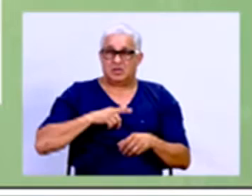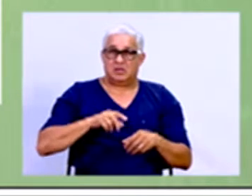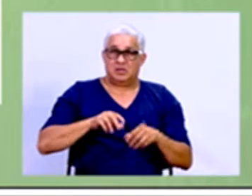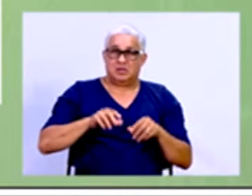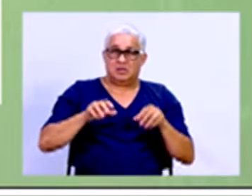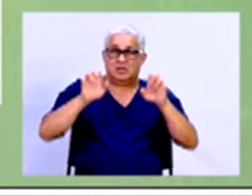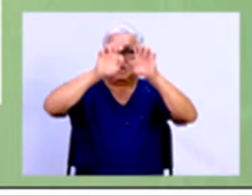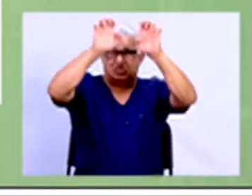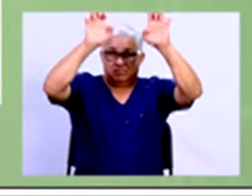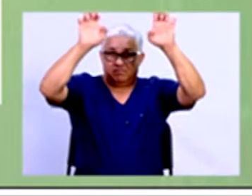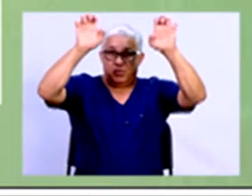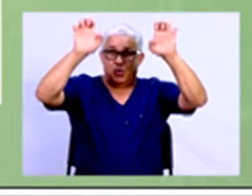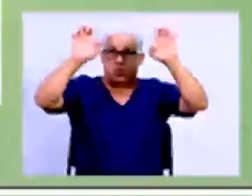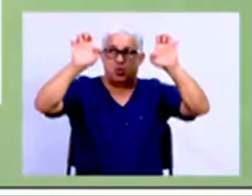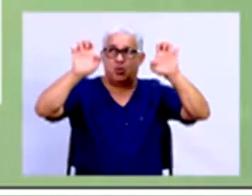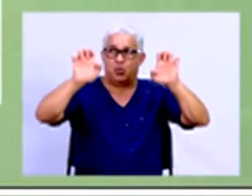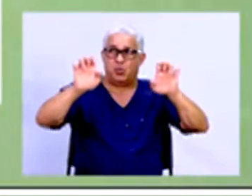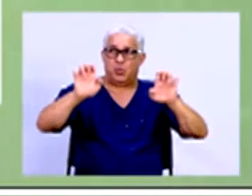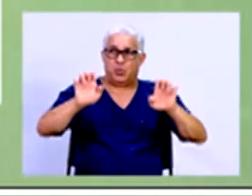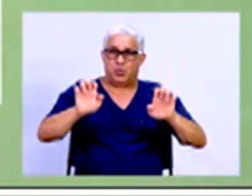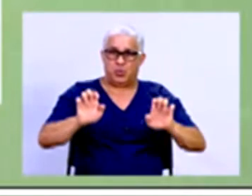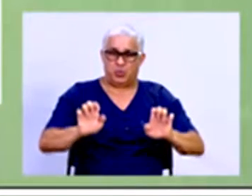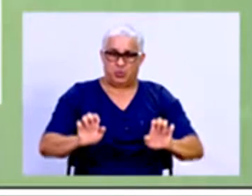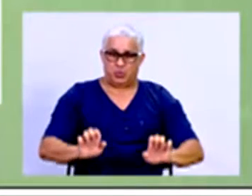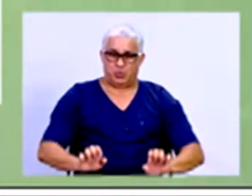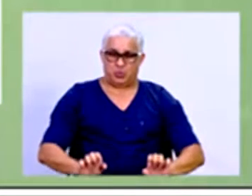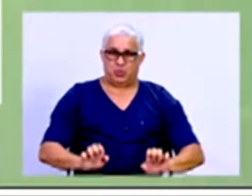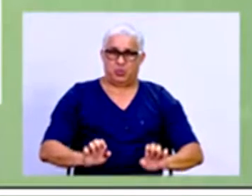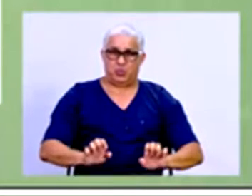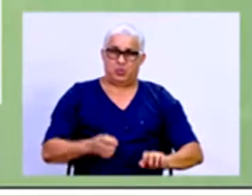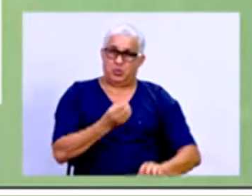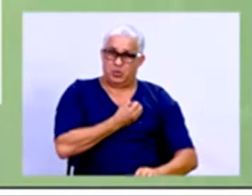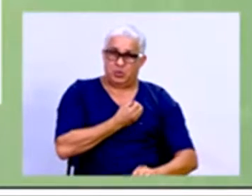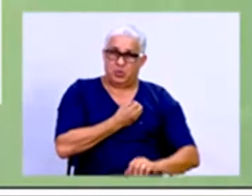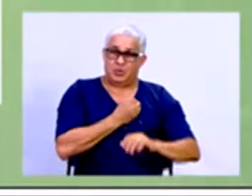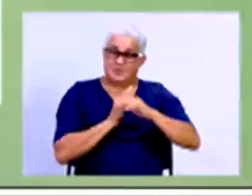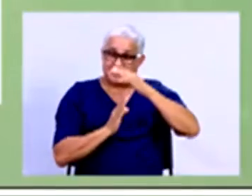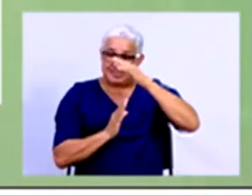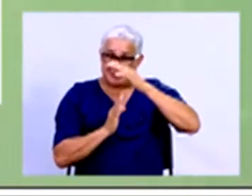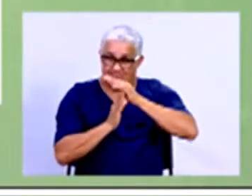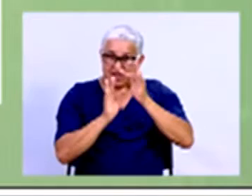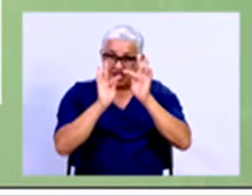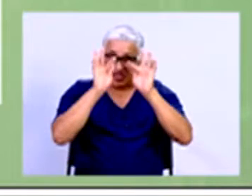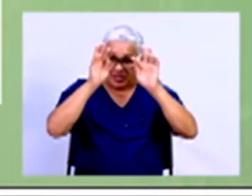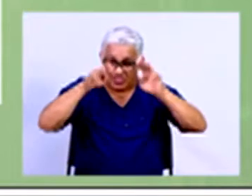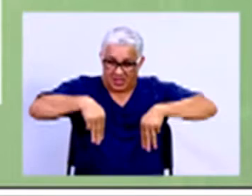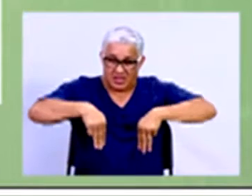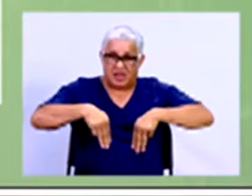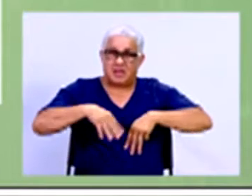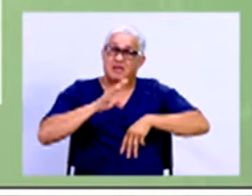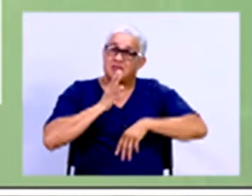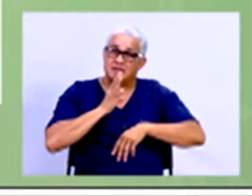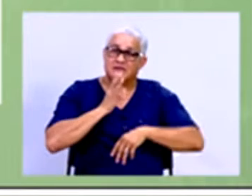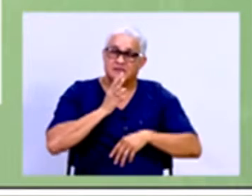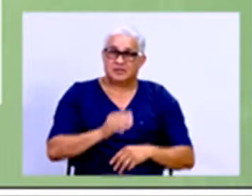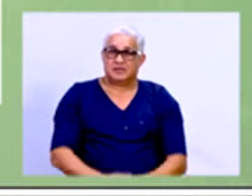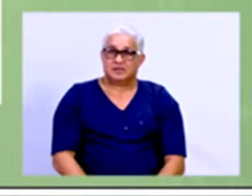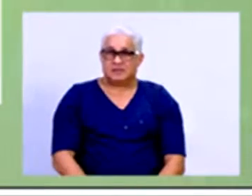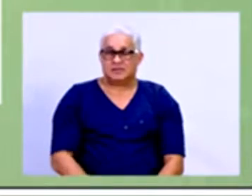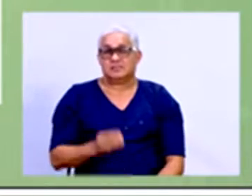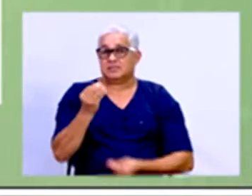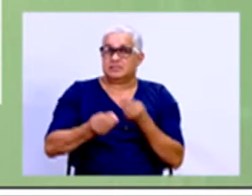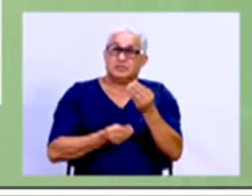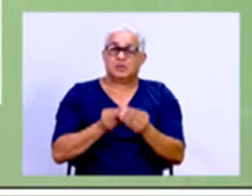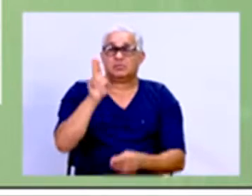para trabalhar com números limitados, né? Números finitos que você conhece, enfim, basicamente isso. Quando que a gente usa